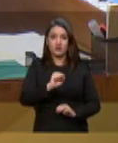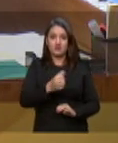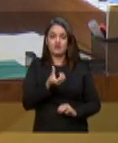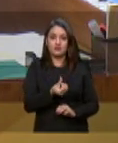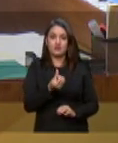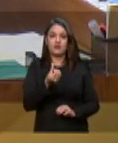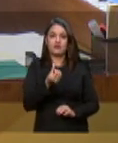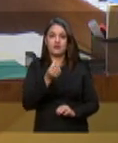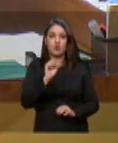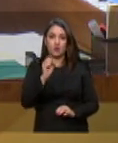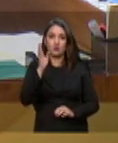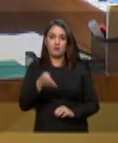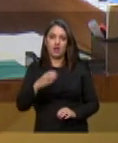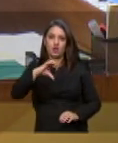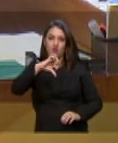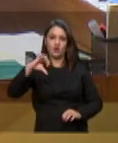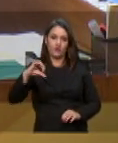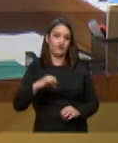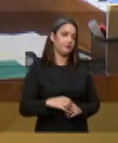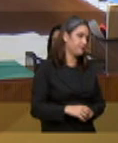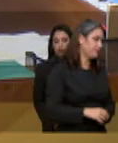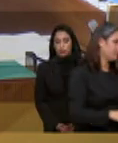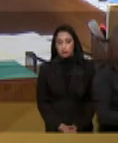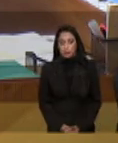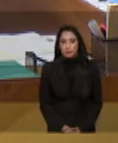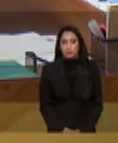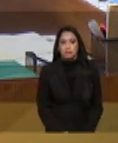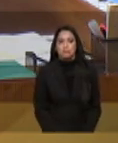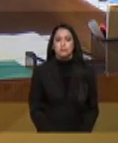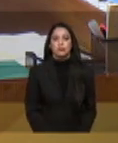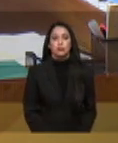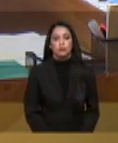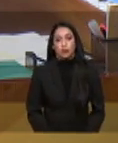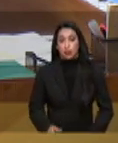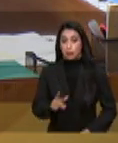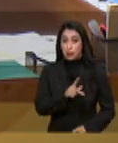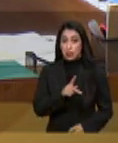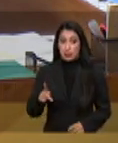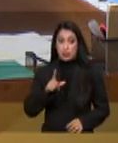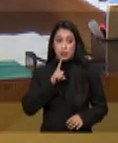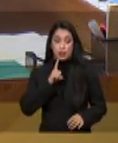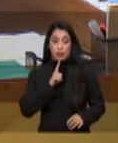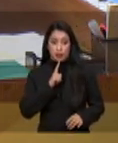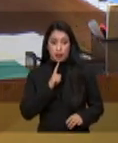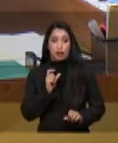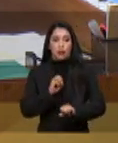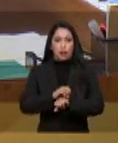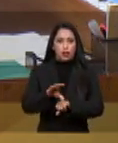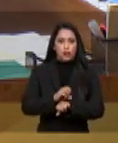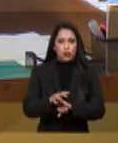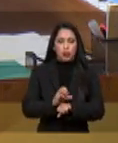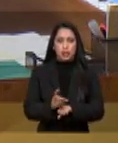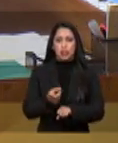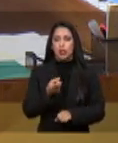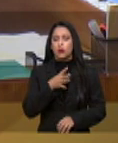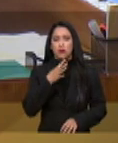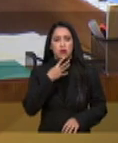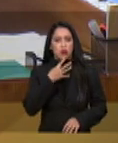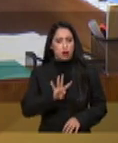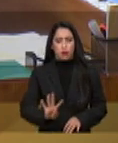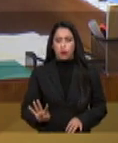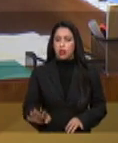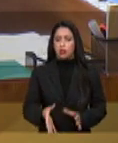9.868, de 99. A Presidência da República, instada a prestar informações, o fez defendendo preliminarmente o não conhecimento da ação por